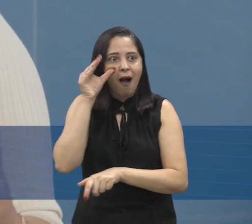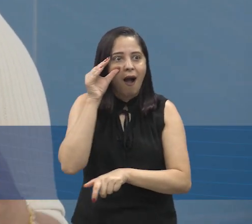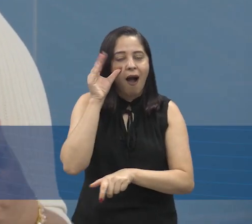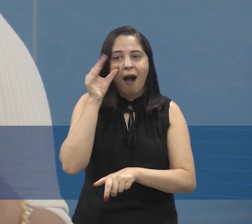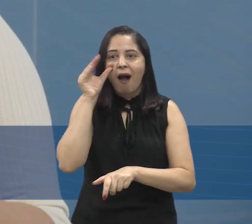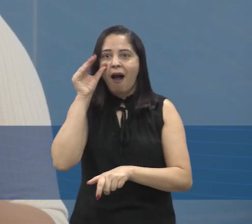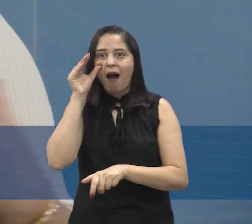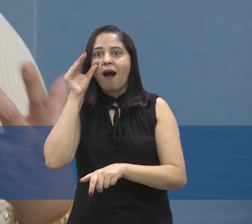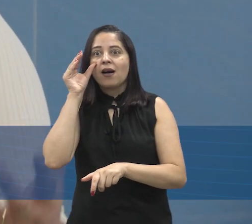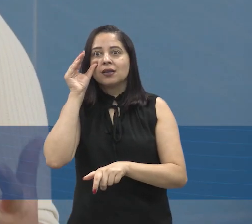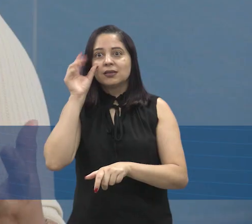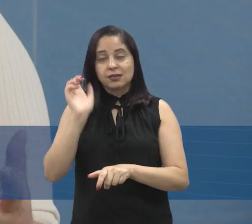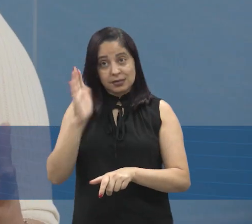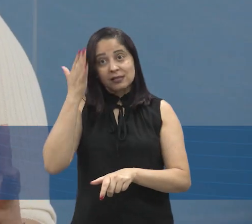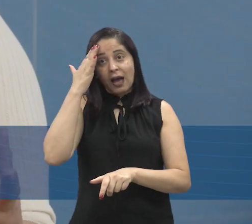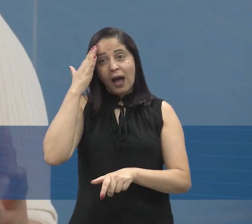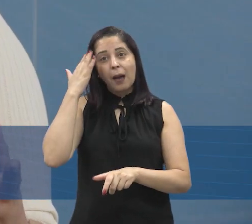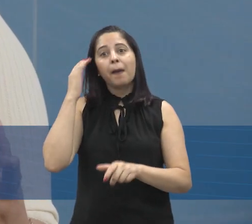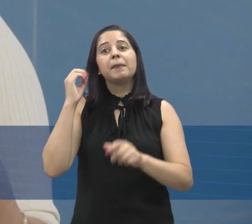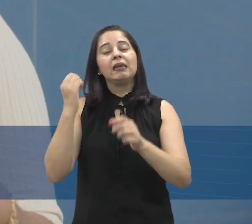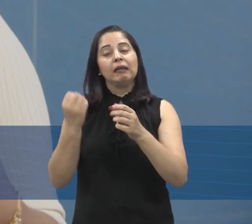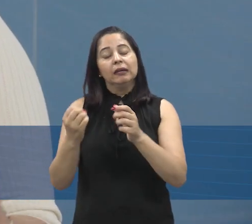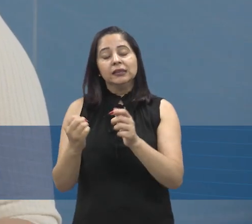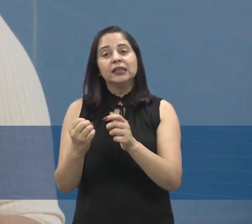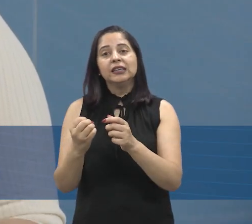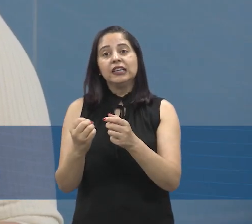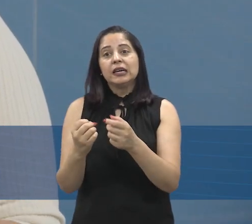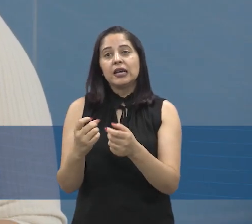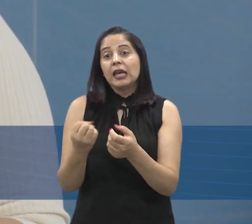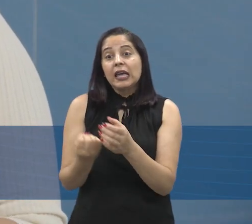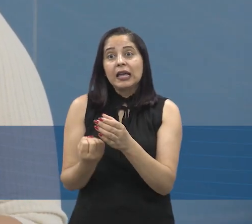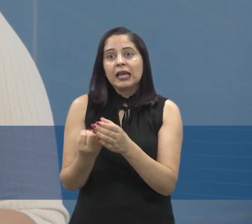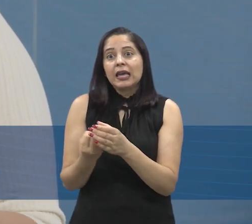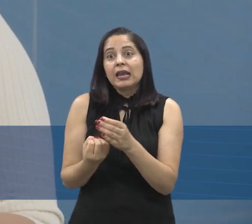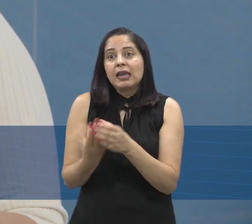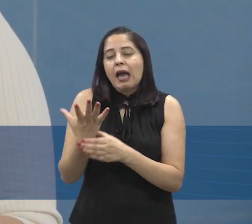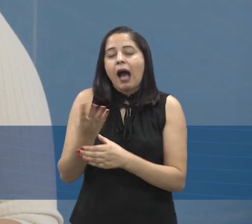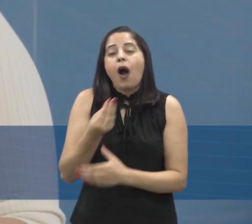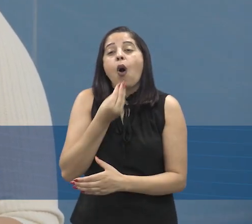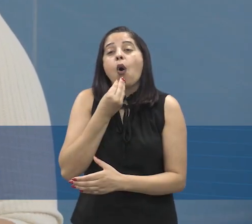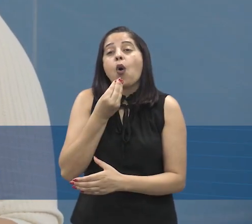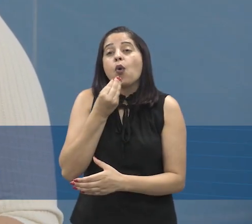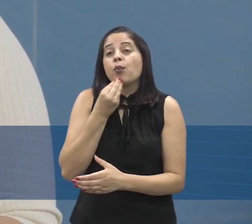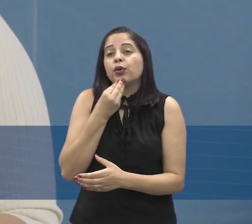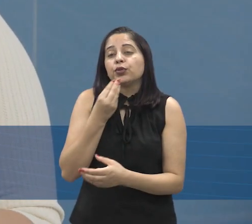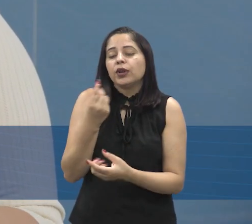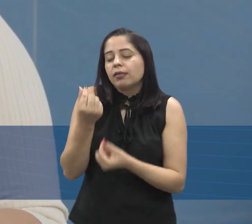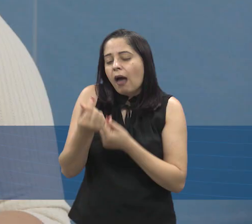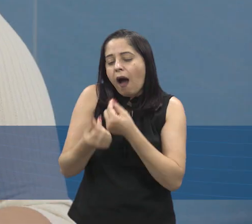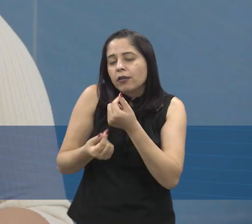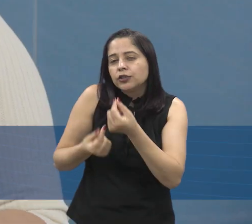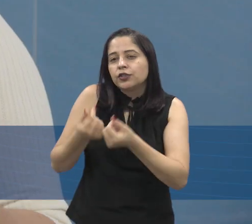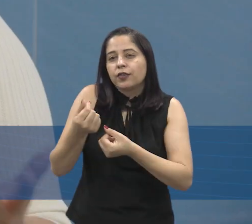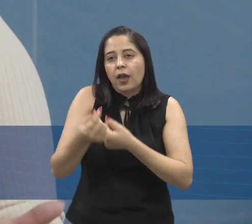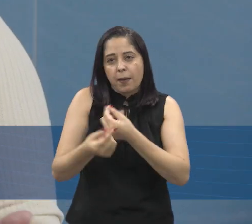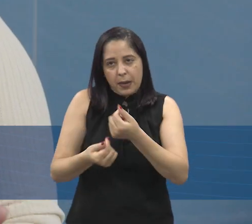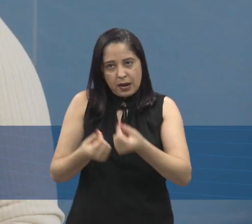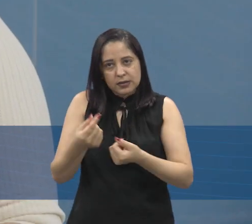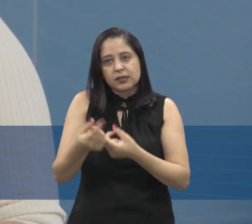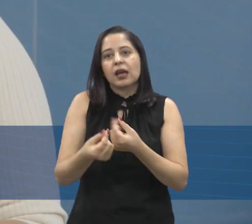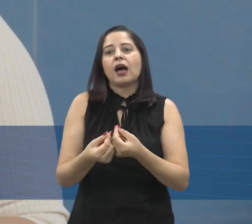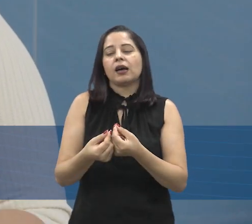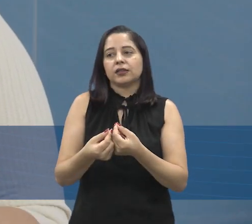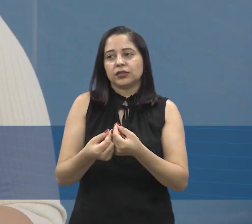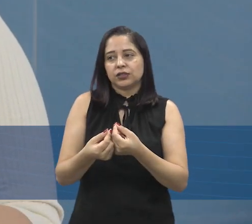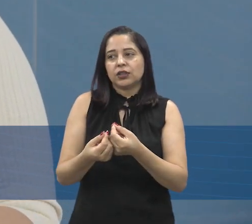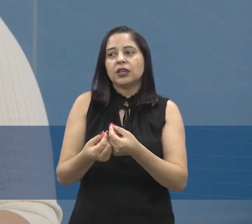ambiente de negócios, criem esse ambiente de negócios para que eles também criem seus próprios tours, né? Também criem seus próprios